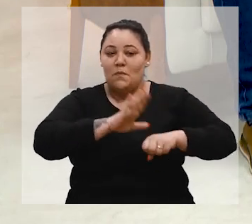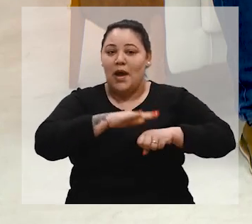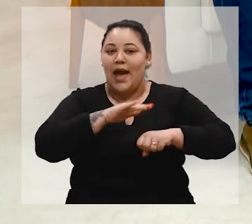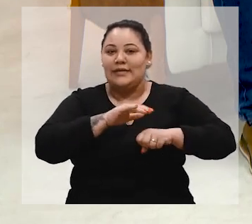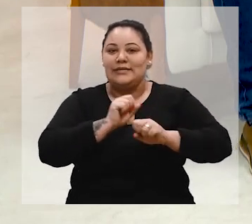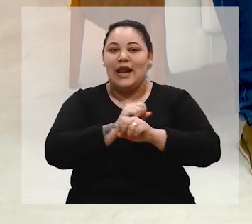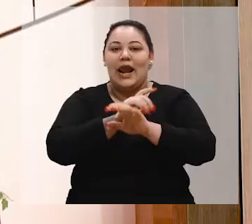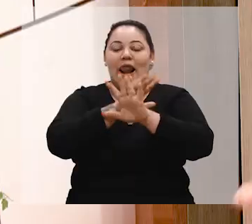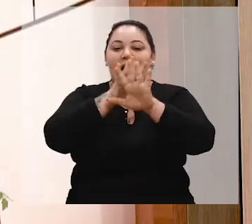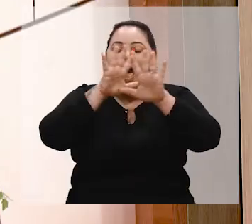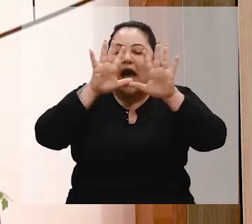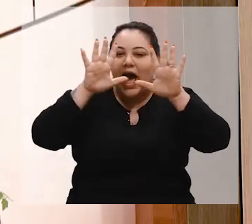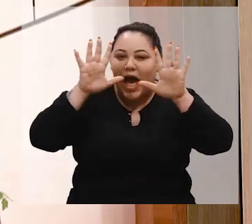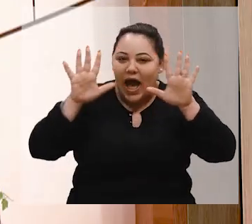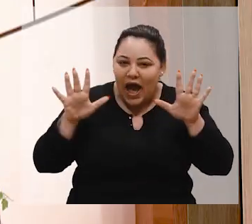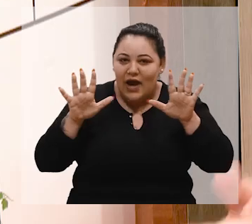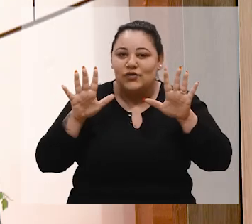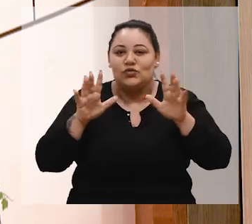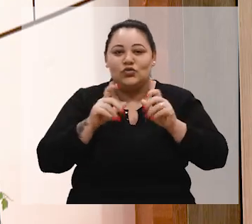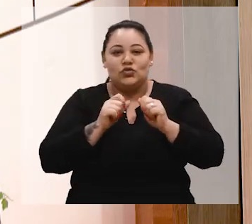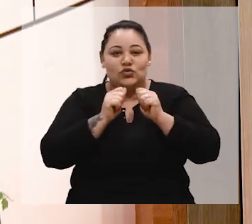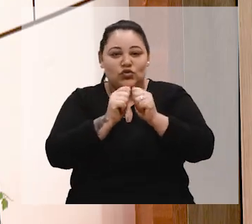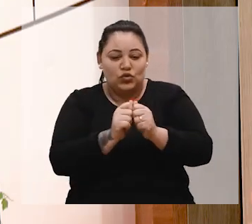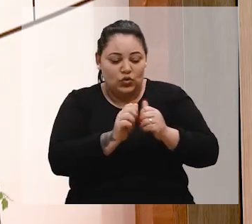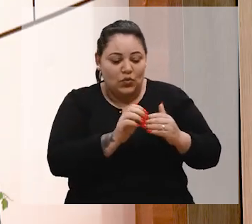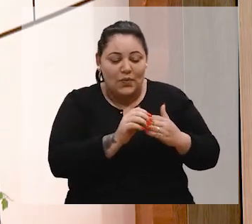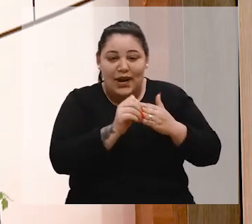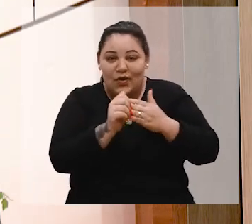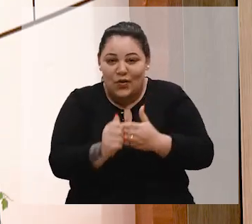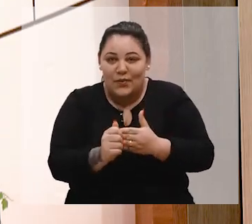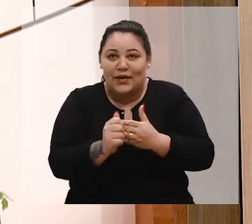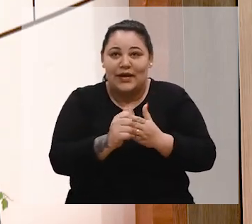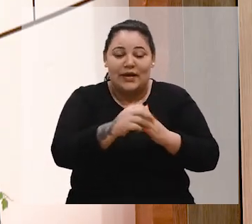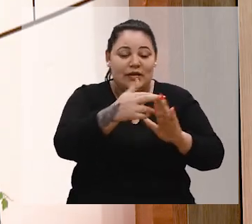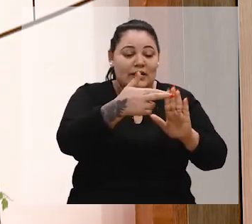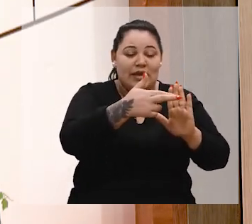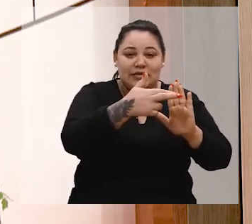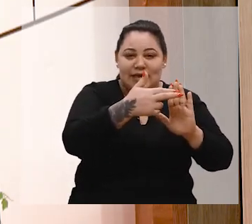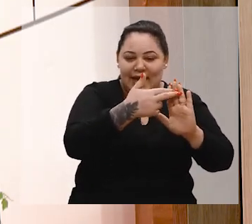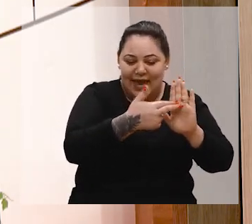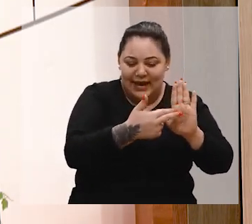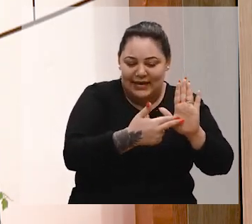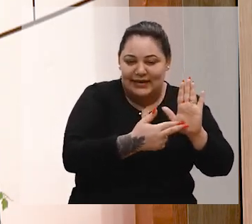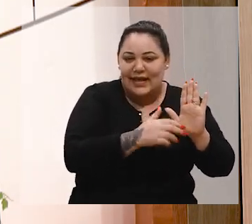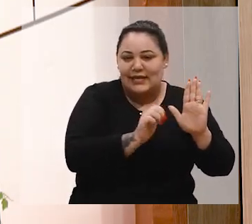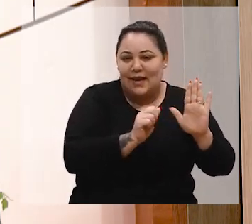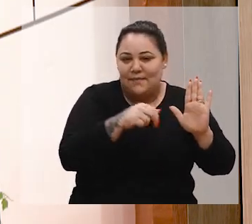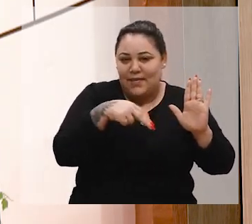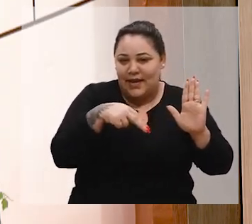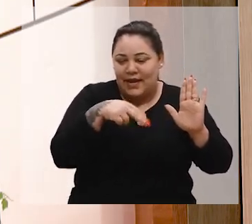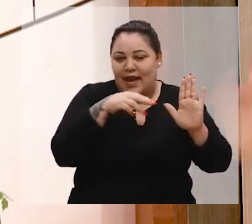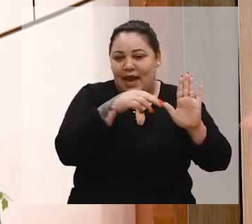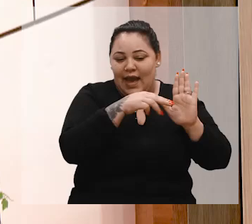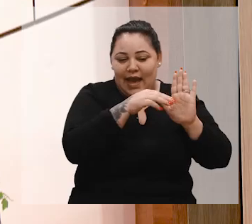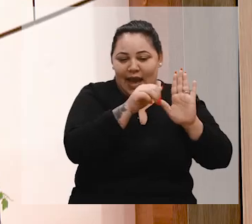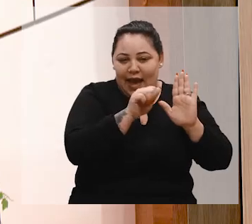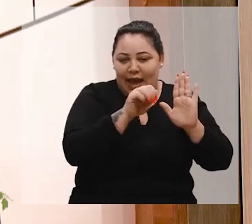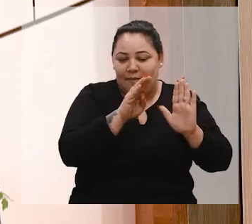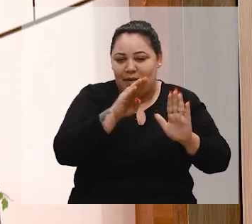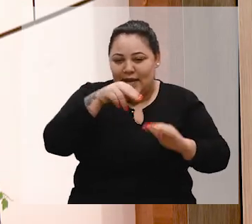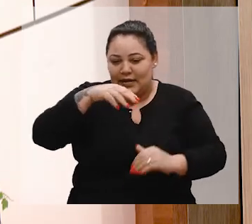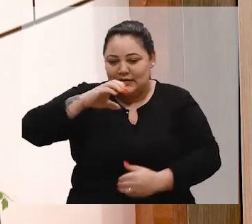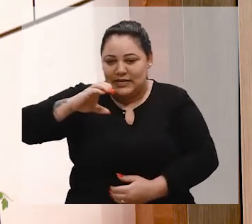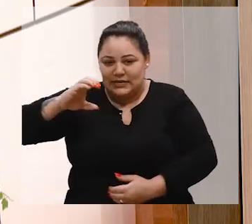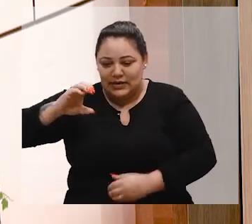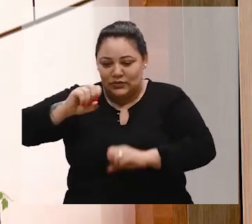mais amplo, através de consultoria para parametrizar nas normas da BNCC da educação e também a inserção